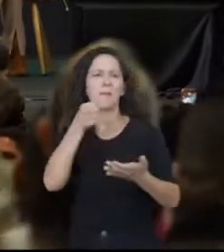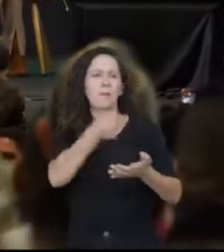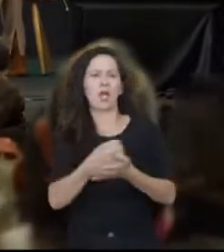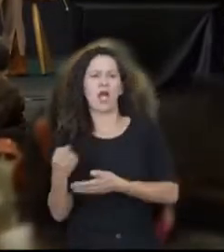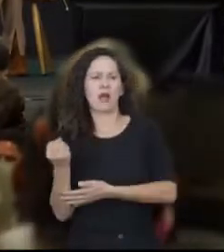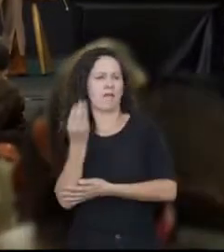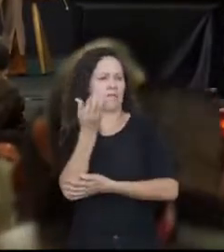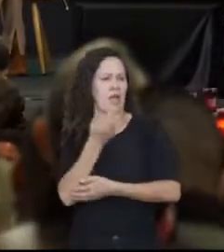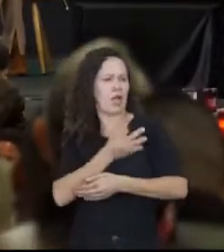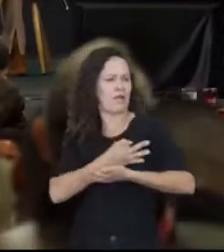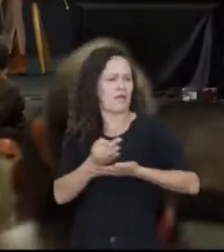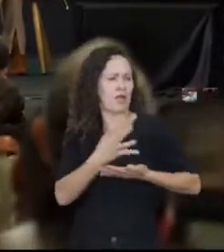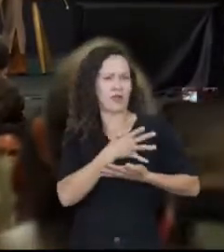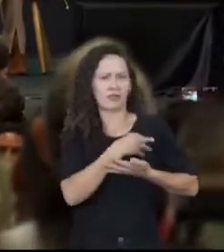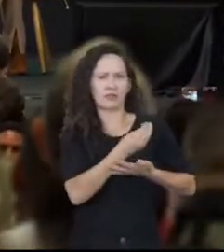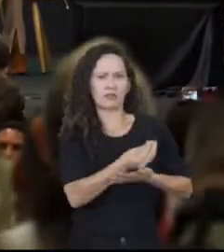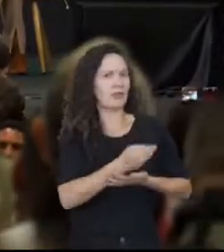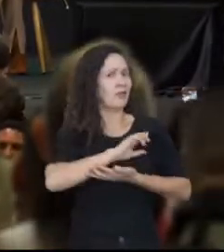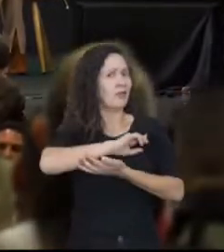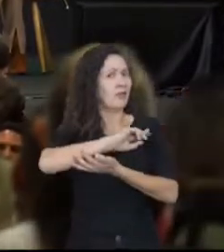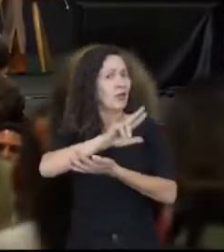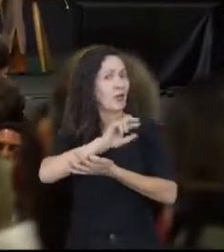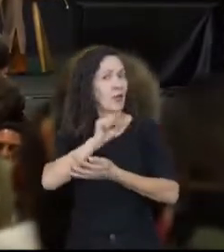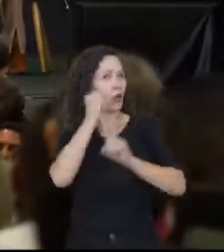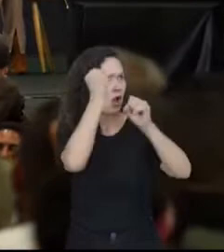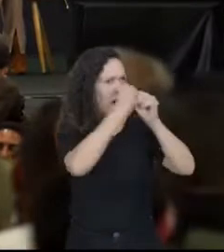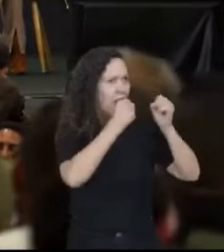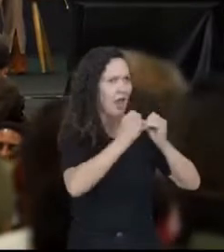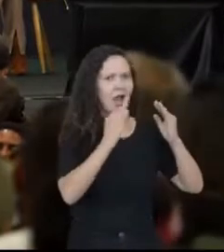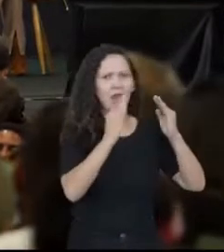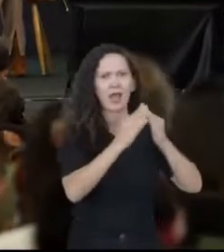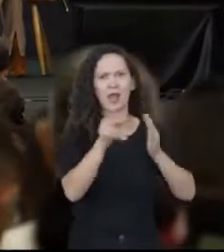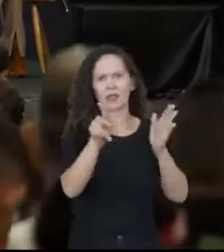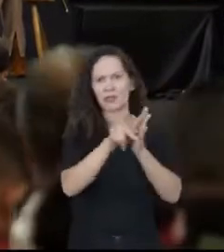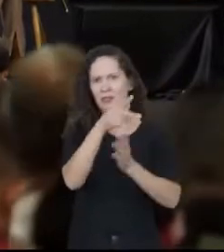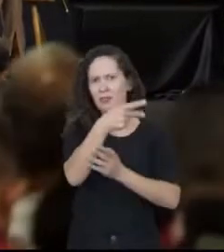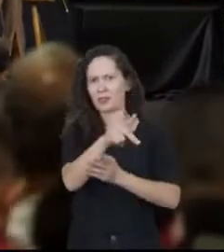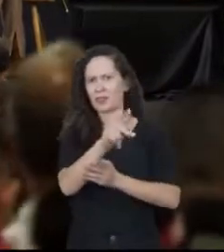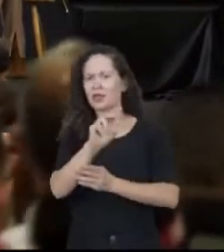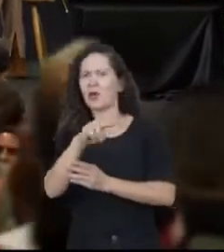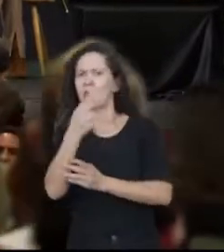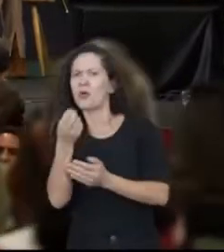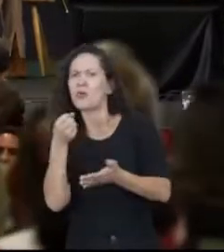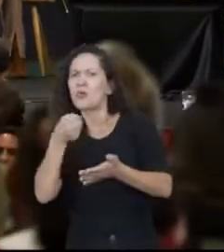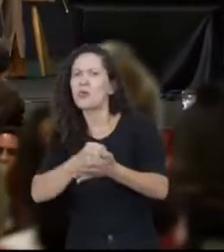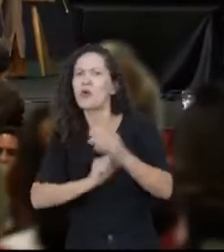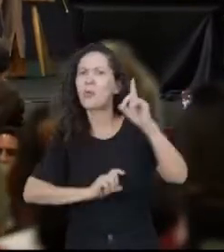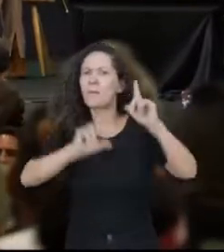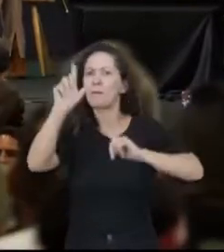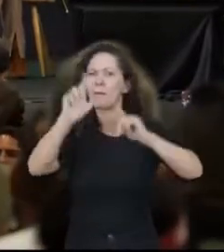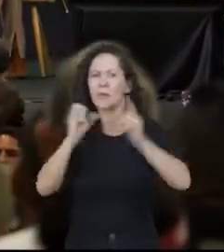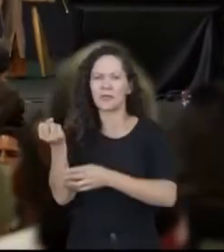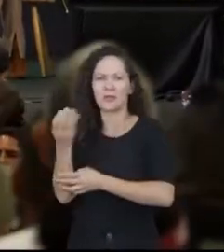filhos, ou a reforma da casa própria, ou a compra de uma televisão ou de uma geladeira. Eles estão